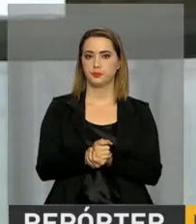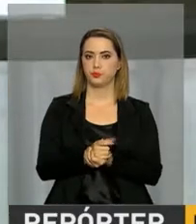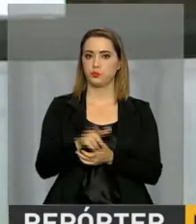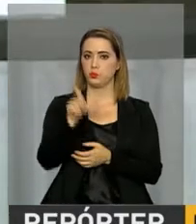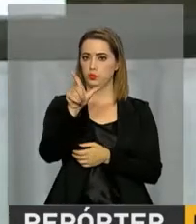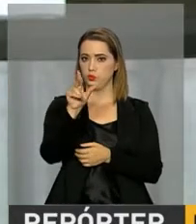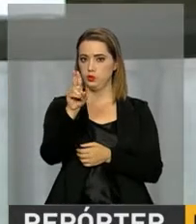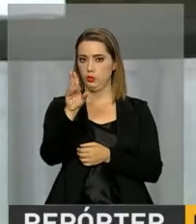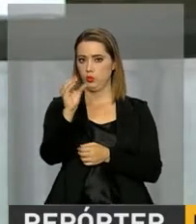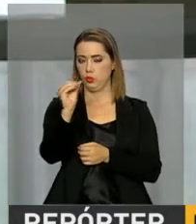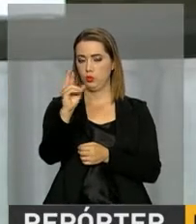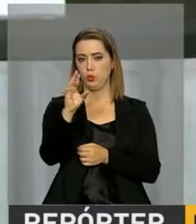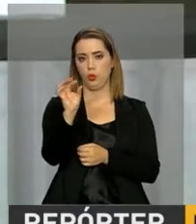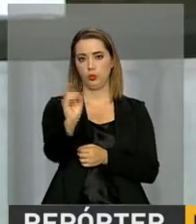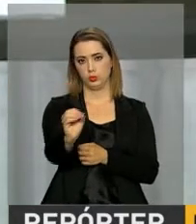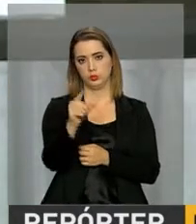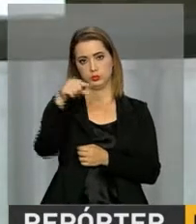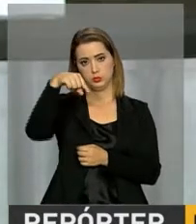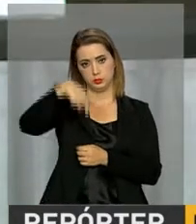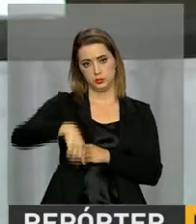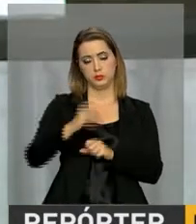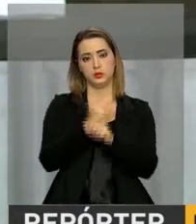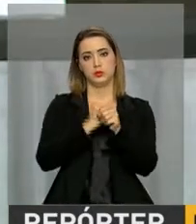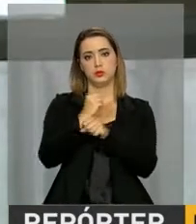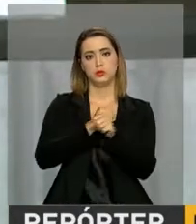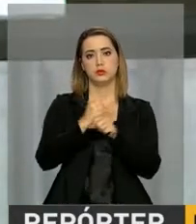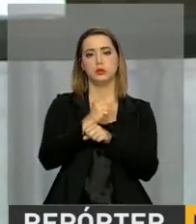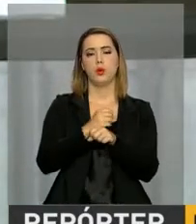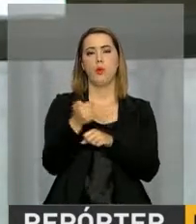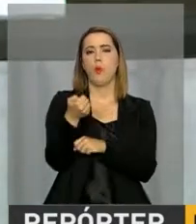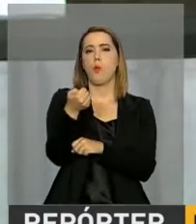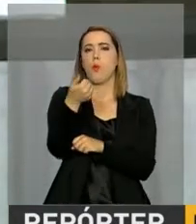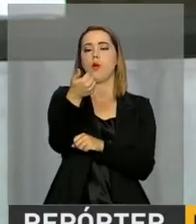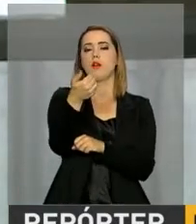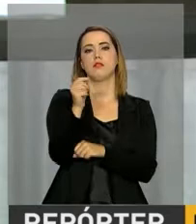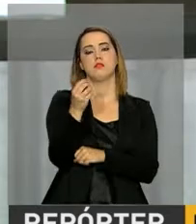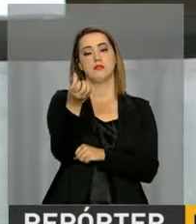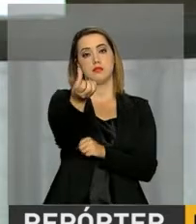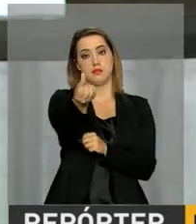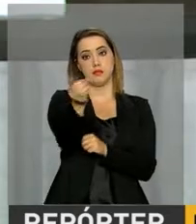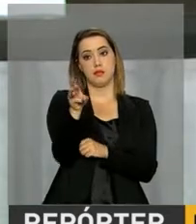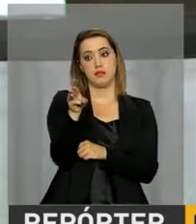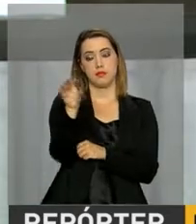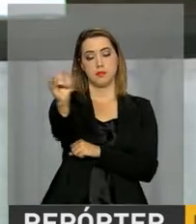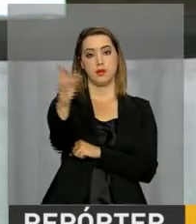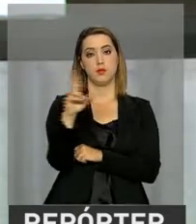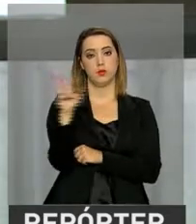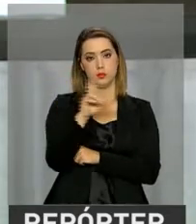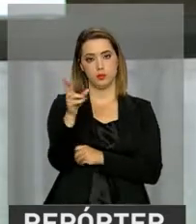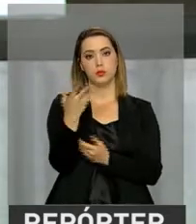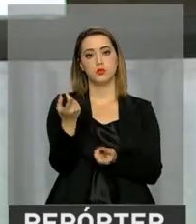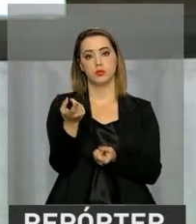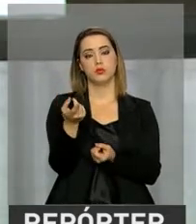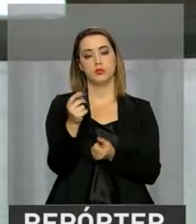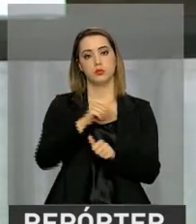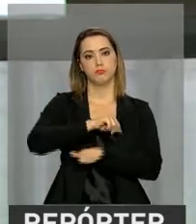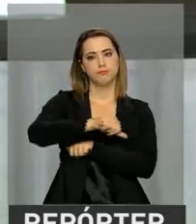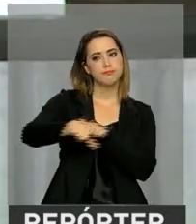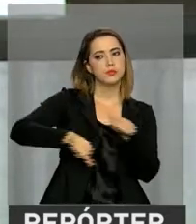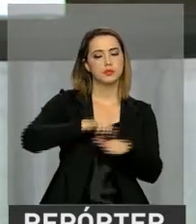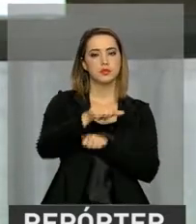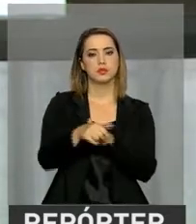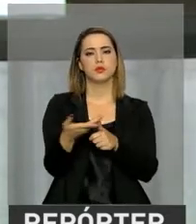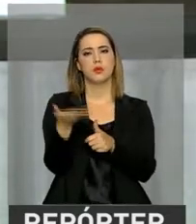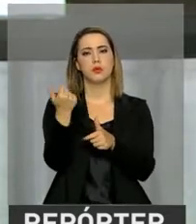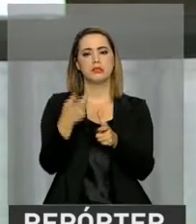bnds no terceiro trimestre deste ano foi de quase 6 bilhões e meio de reais revertendo o prejuízo acumulado